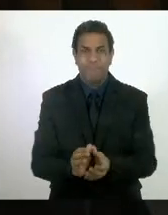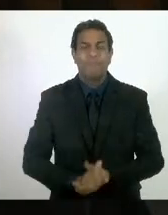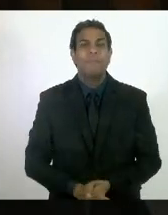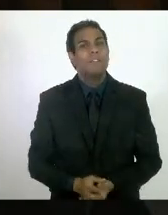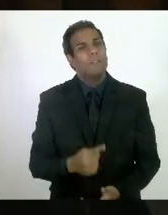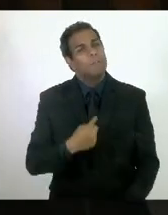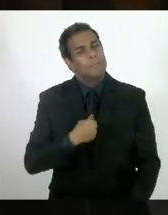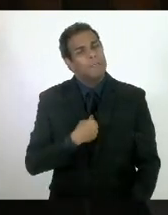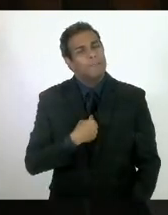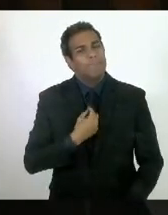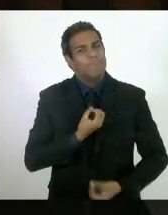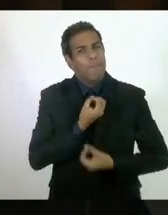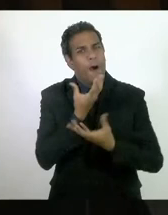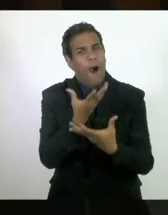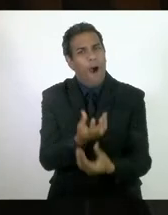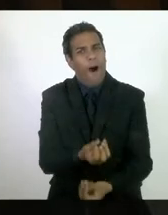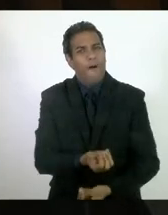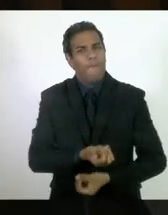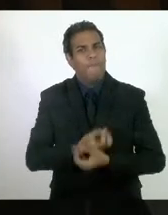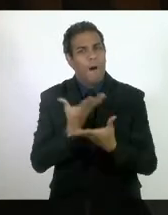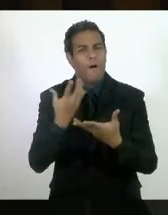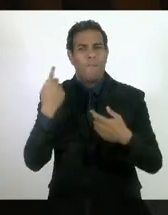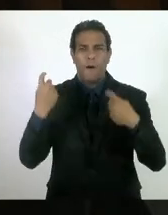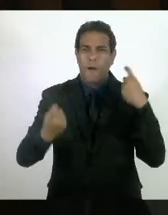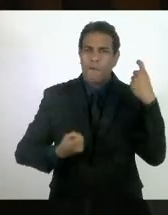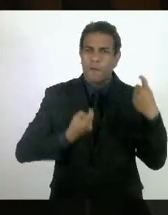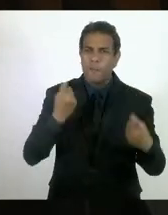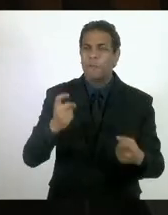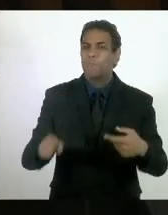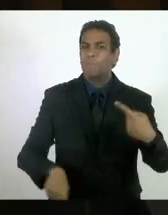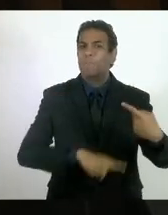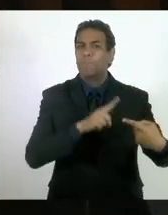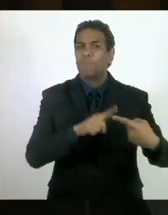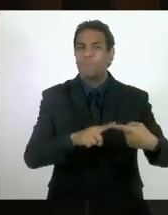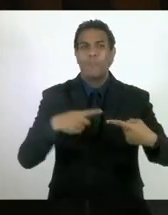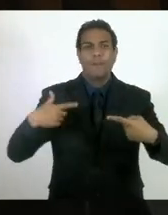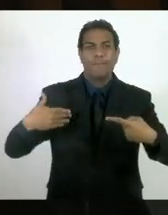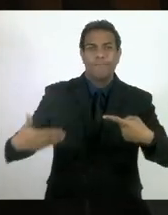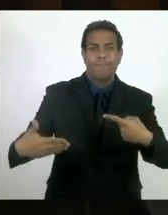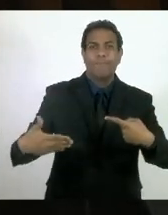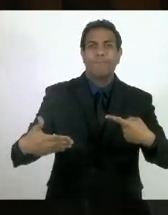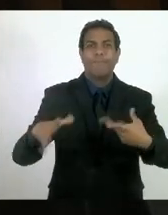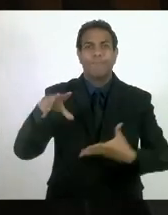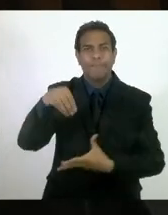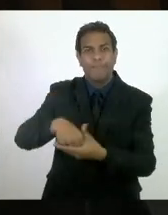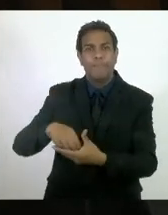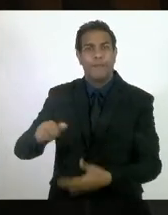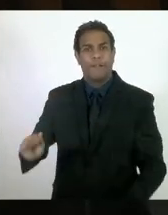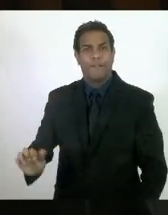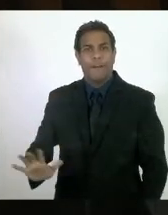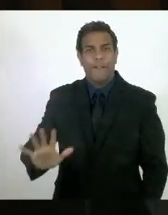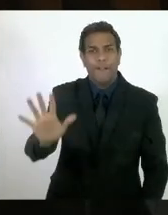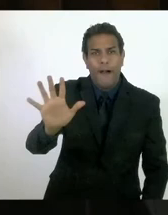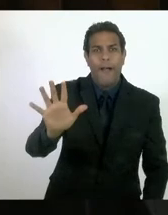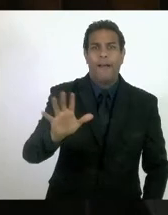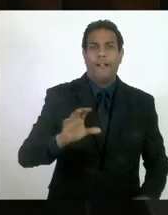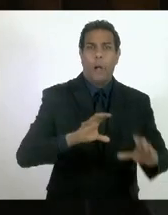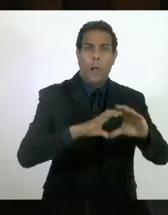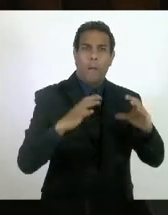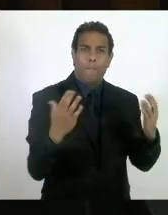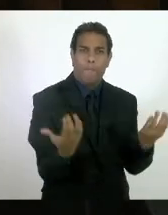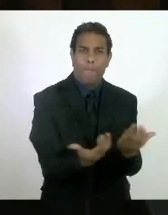manifestou na minha profunda preocupação com o que vem acontecendo nas favelas nas comunidades